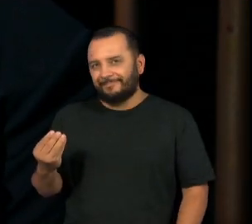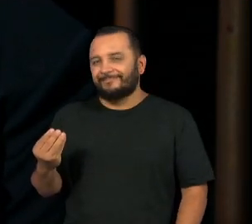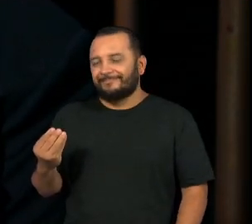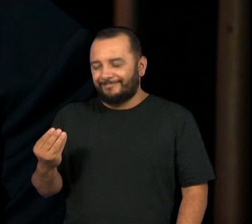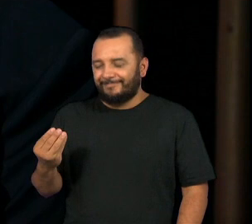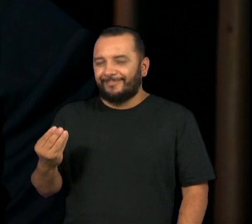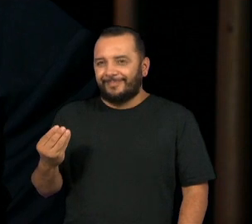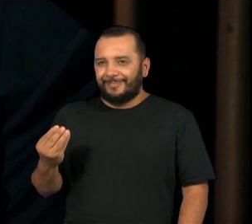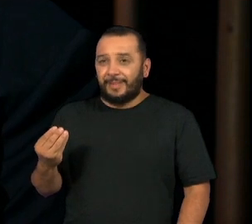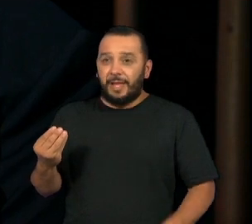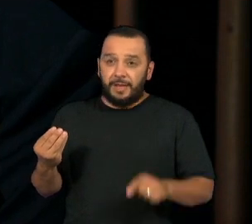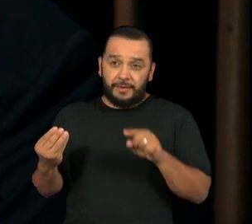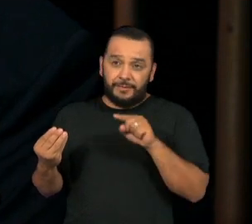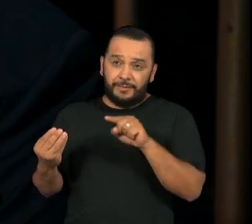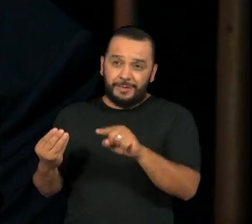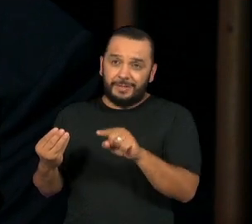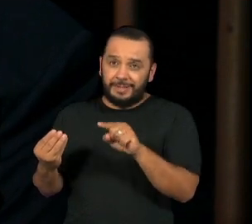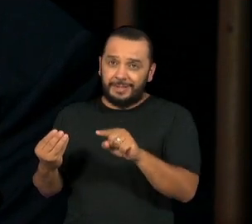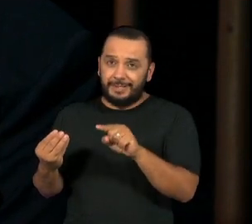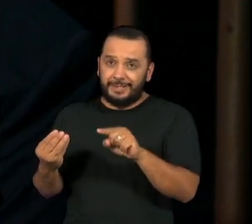é você